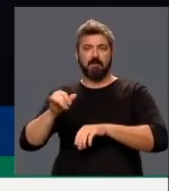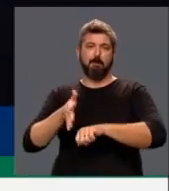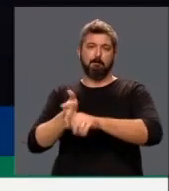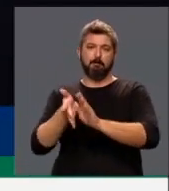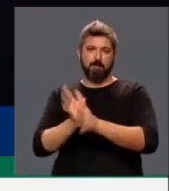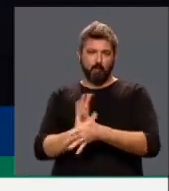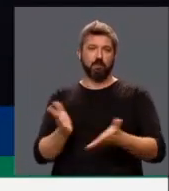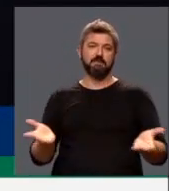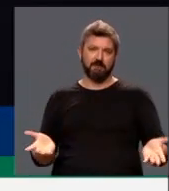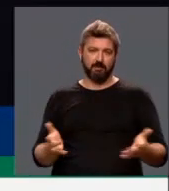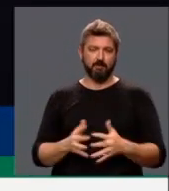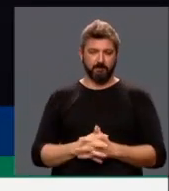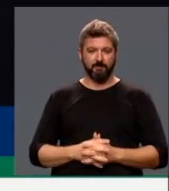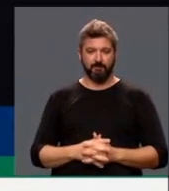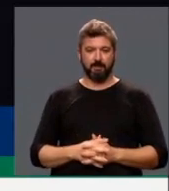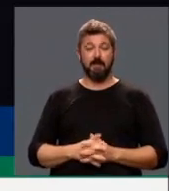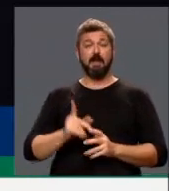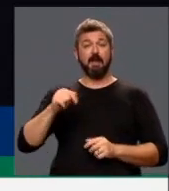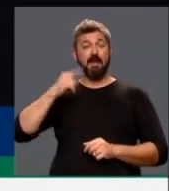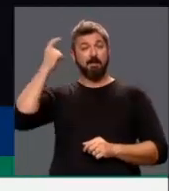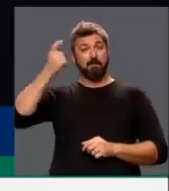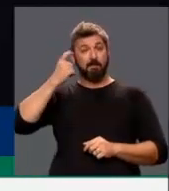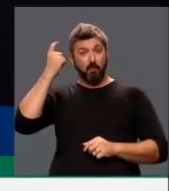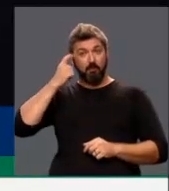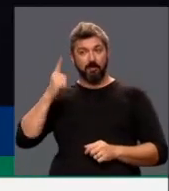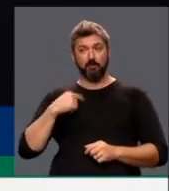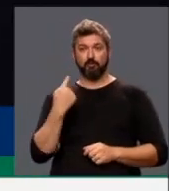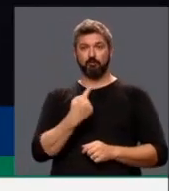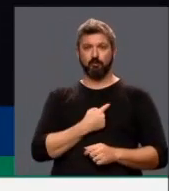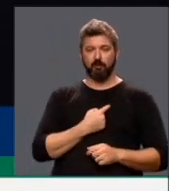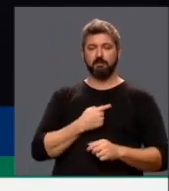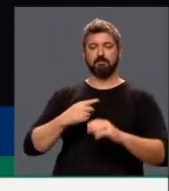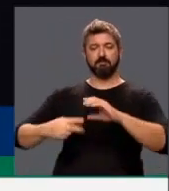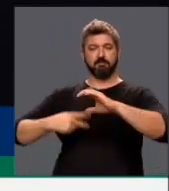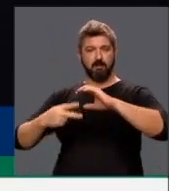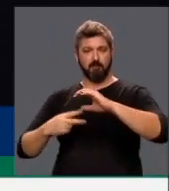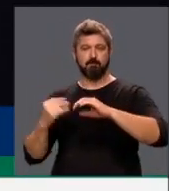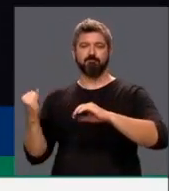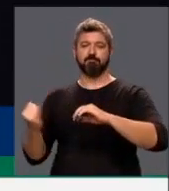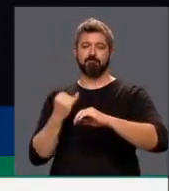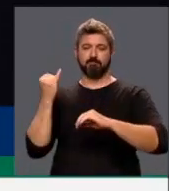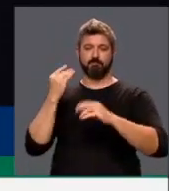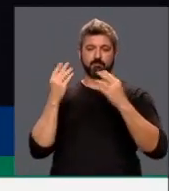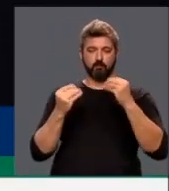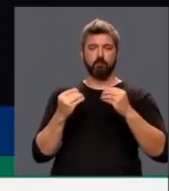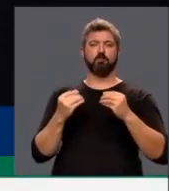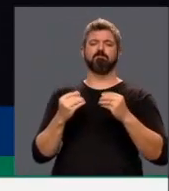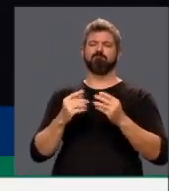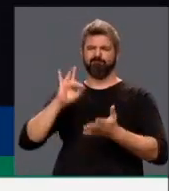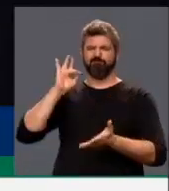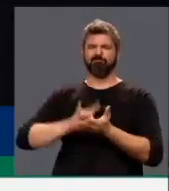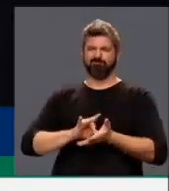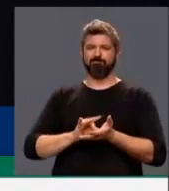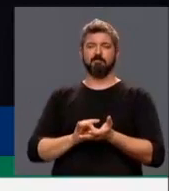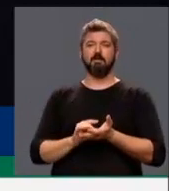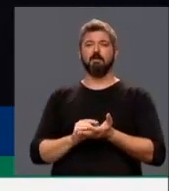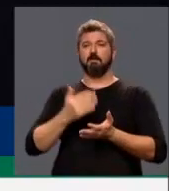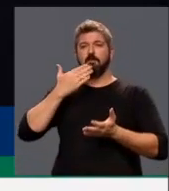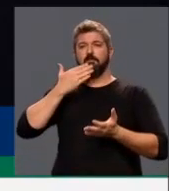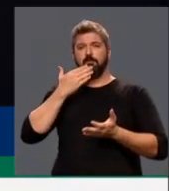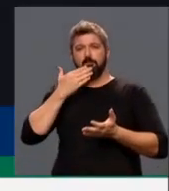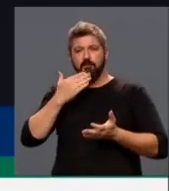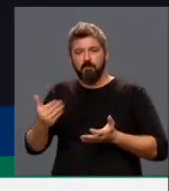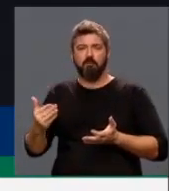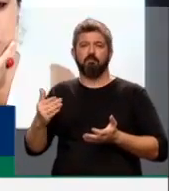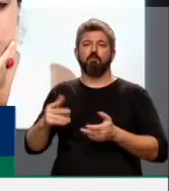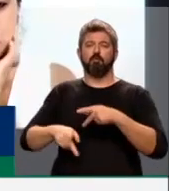Tenho certeza que a ocupação nossa nas câmaras, né, é muito importante, muito fundamental para a gente modificar